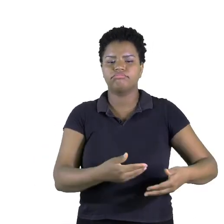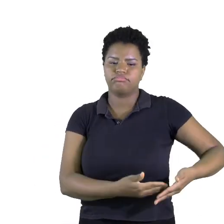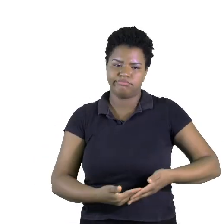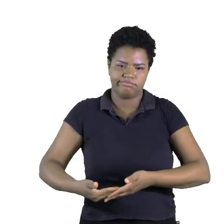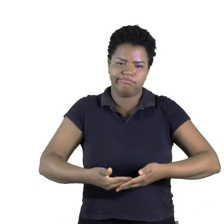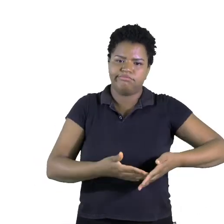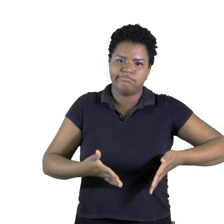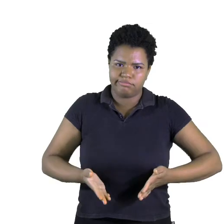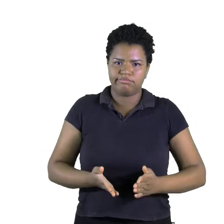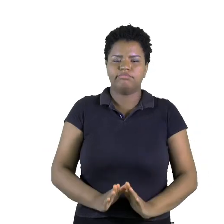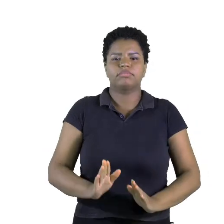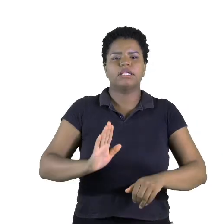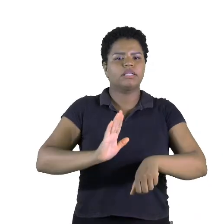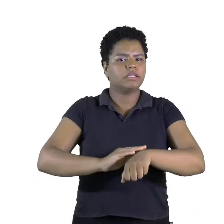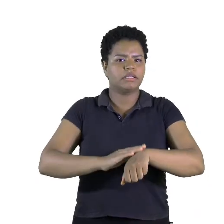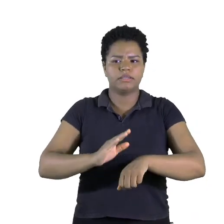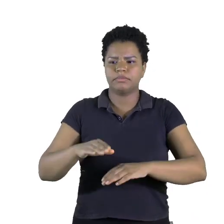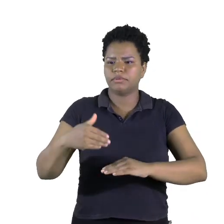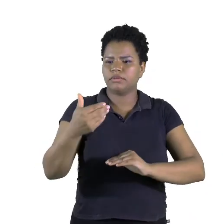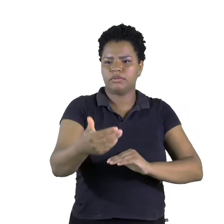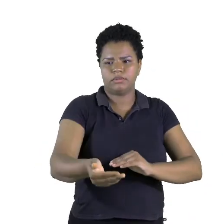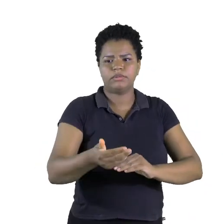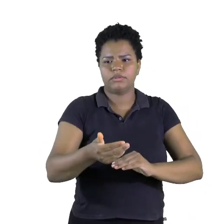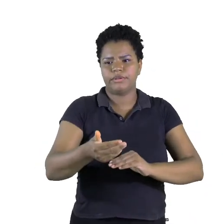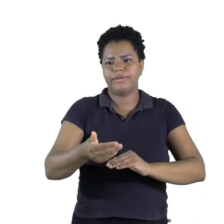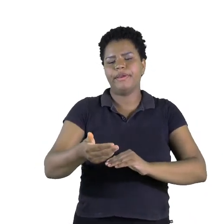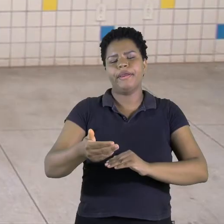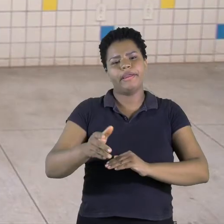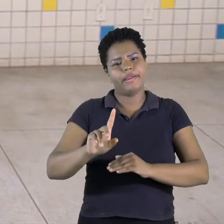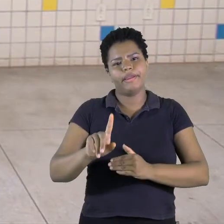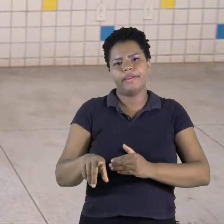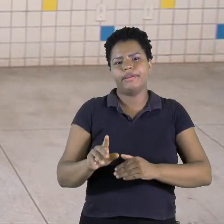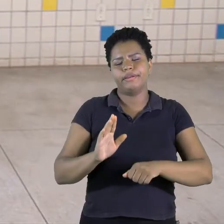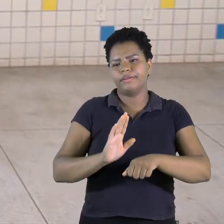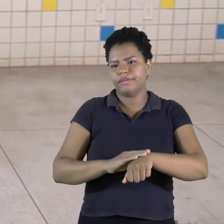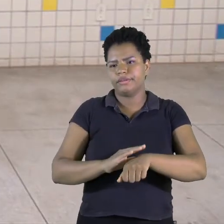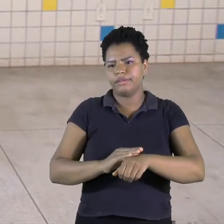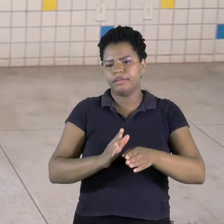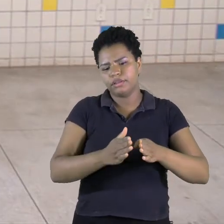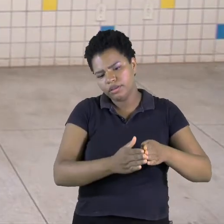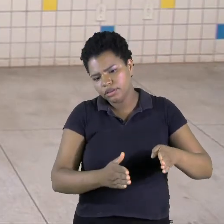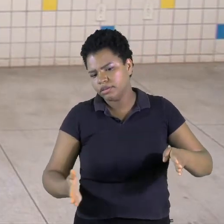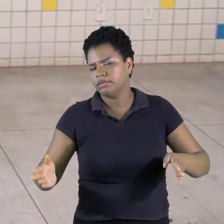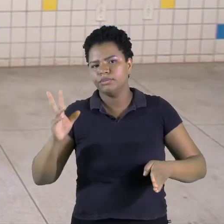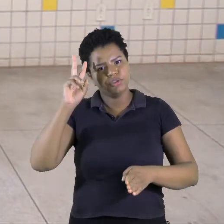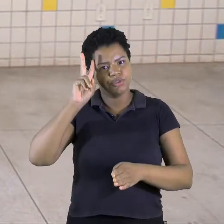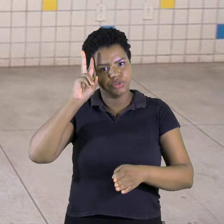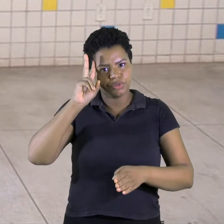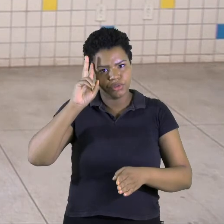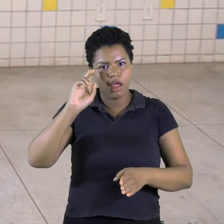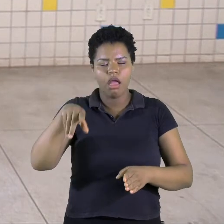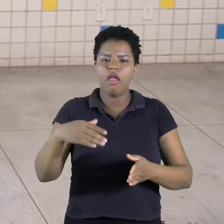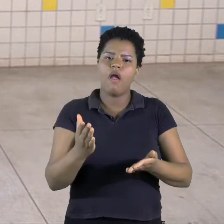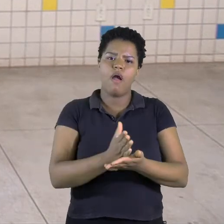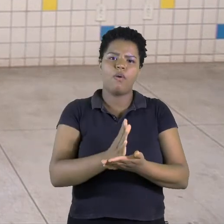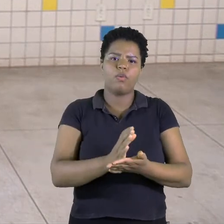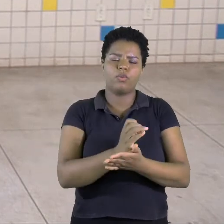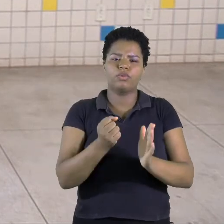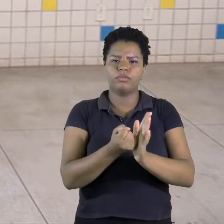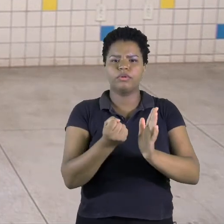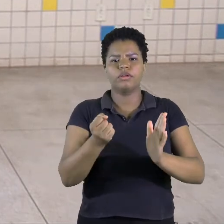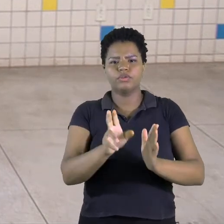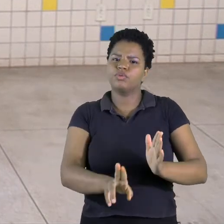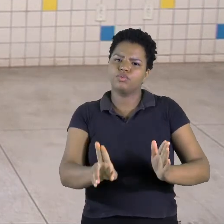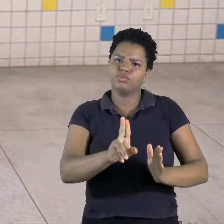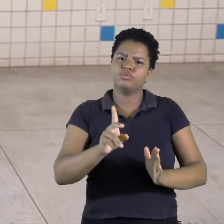Então, tempo depois. Se passou um tempo até a história, durante a história. Então, são alguns desses marcadores que nós usamos no dia a